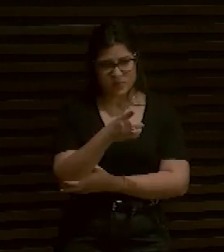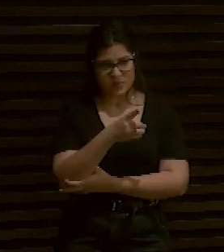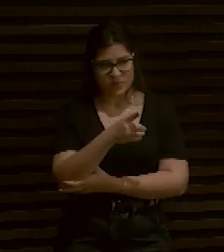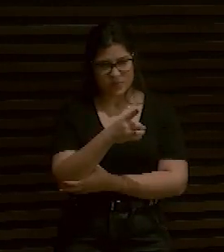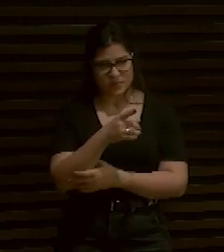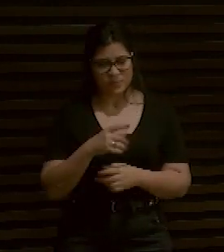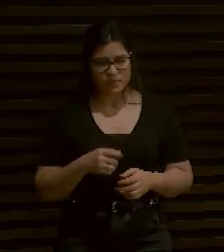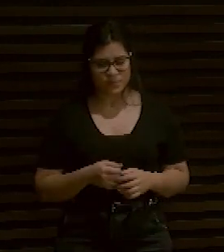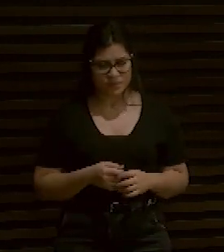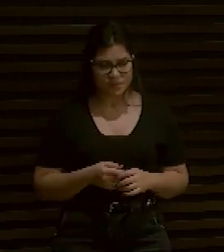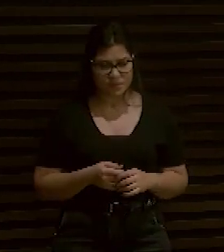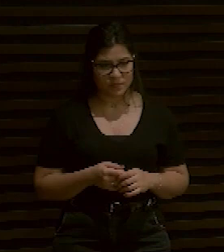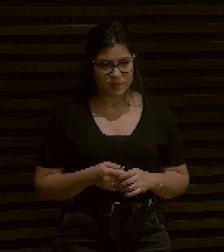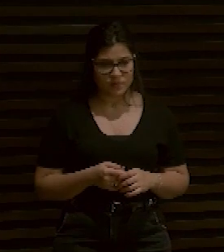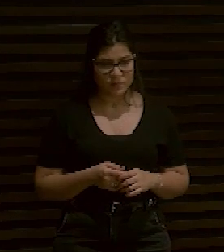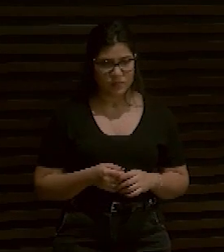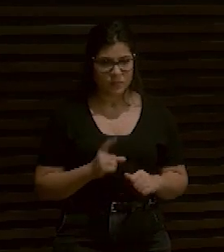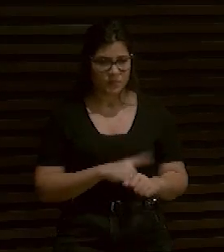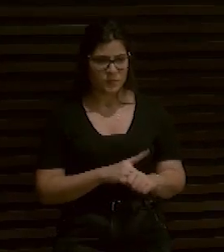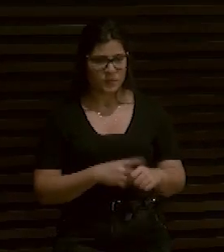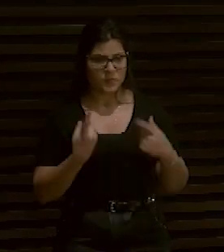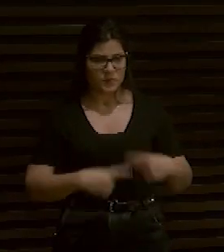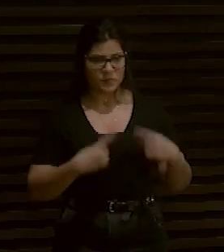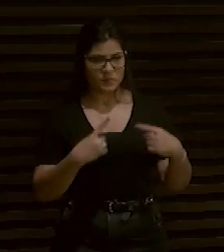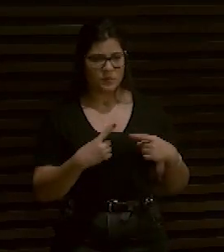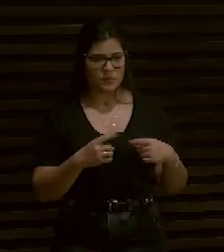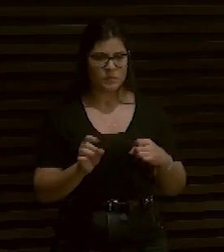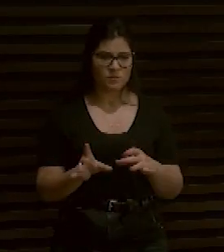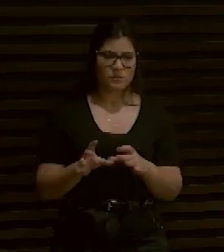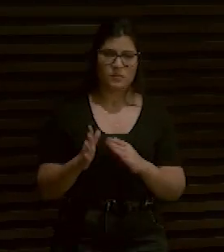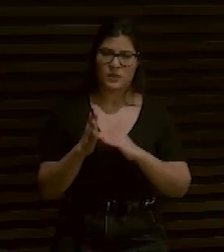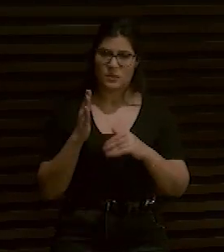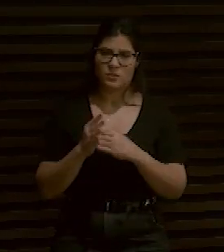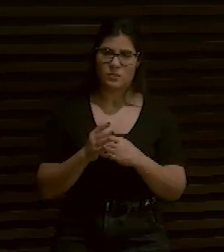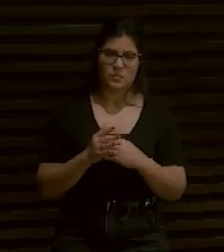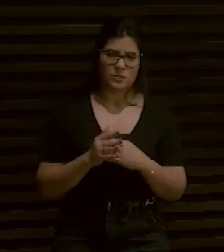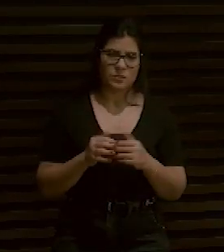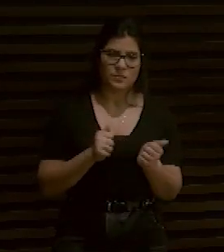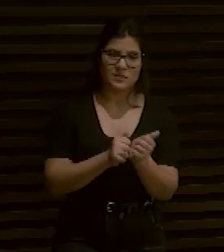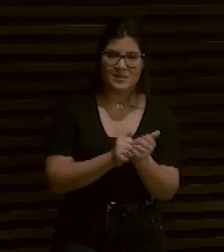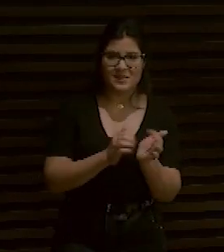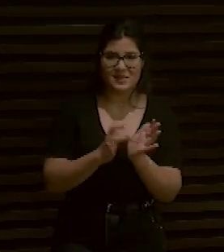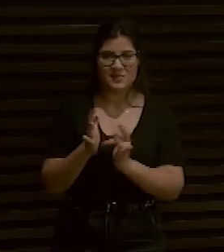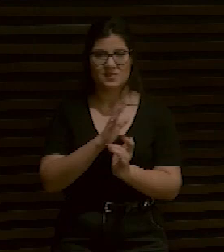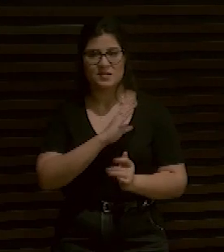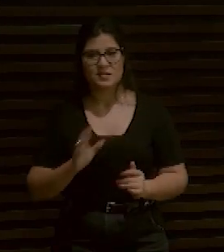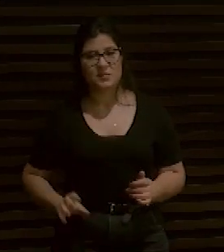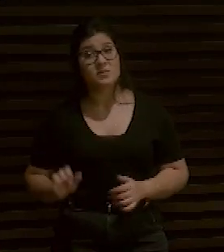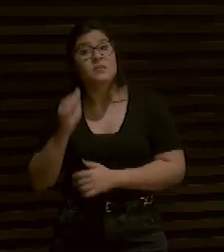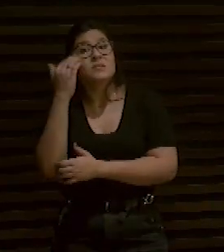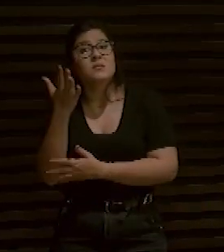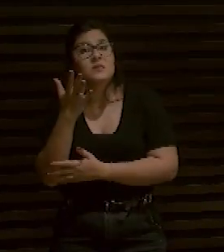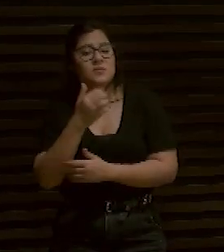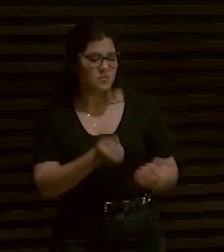por Jesus a vender todas as posses e seguir o Senhor Jesus, o que aconteceu? Aquele jovem saiu da